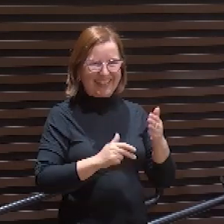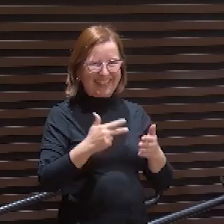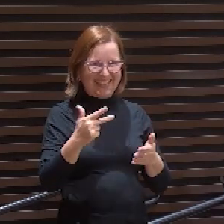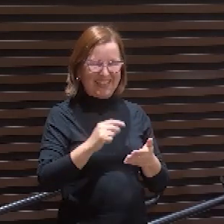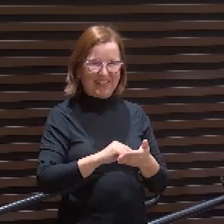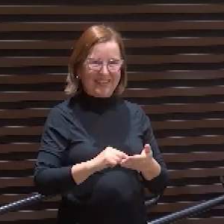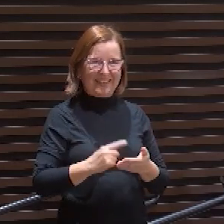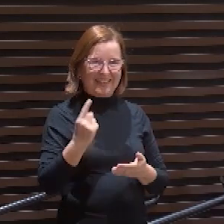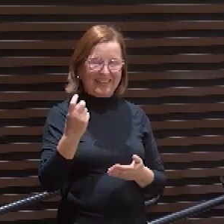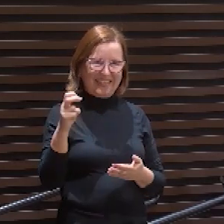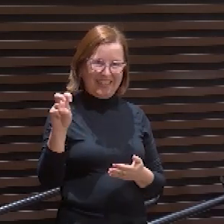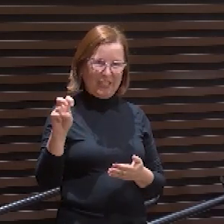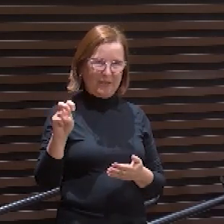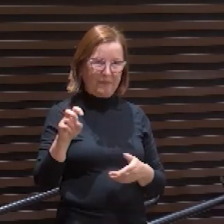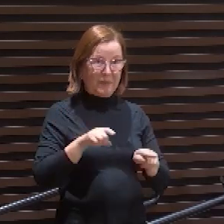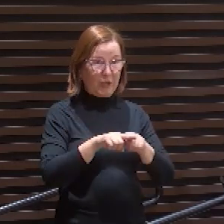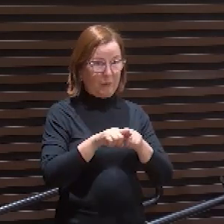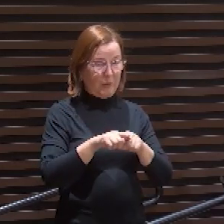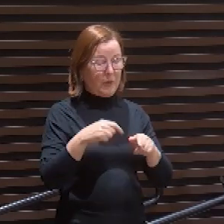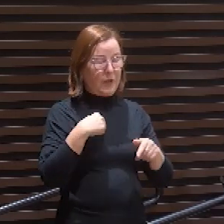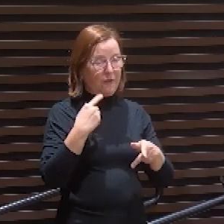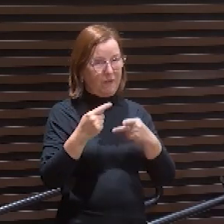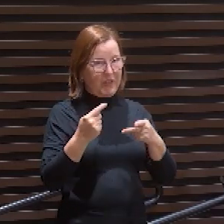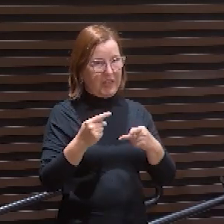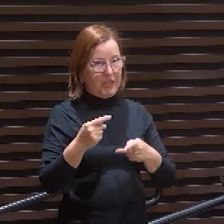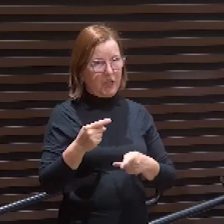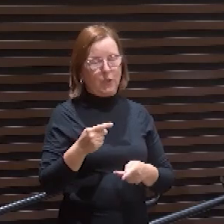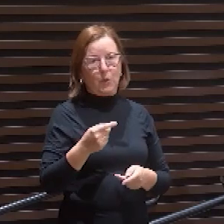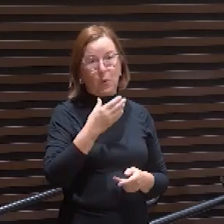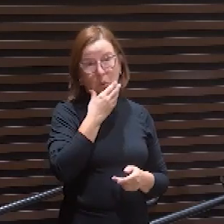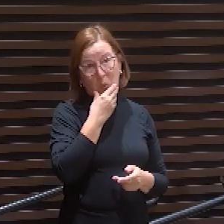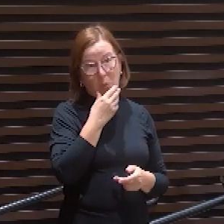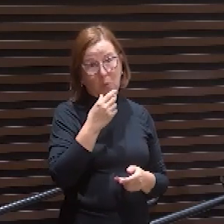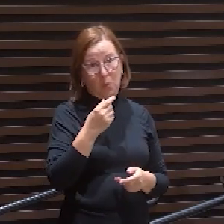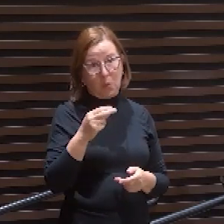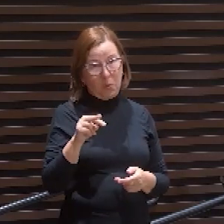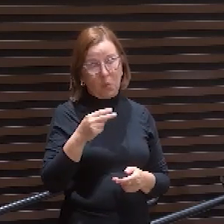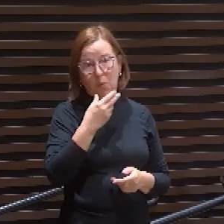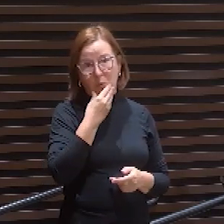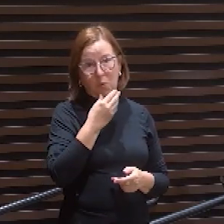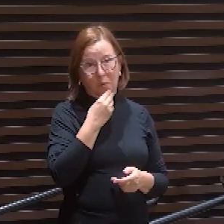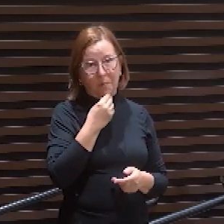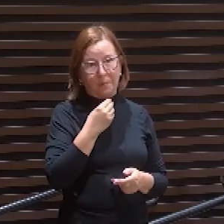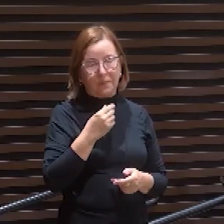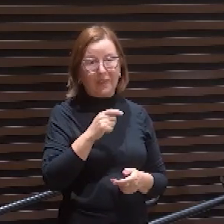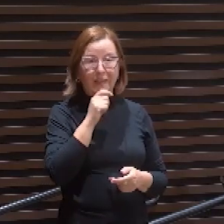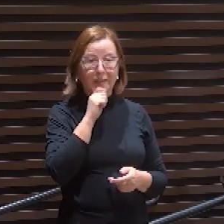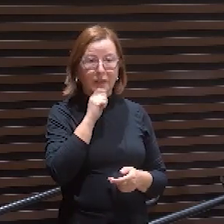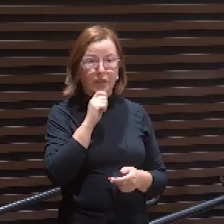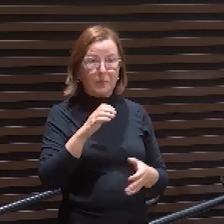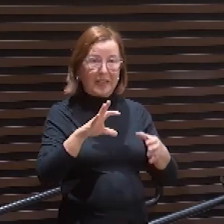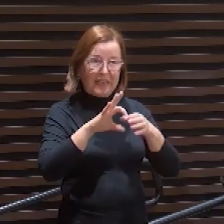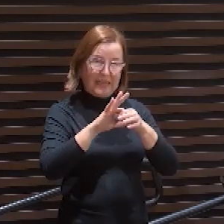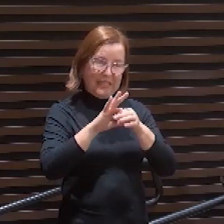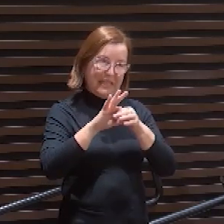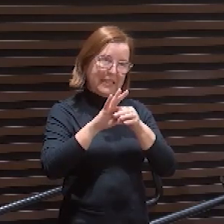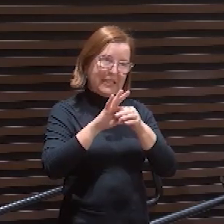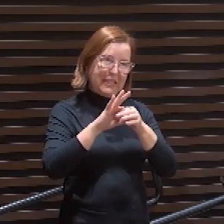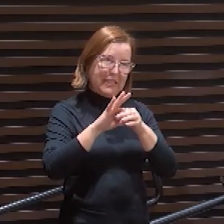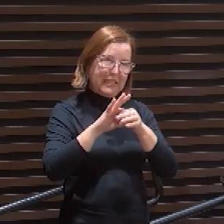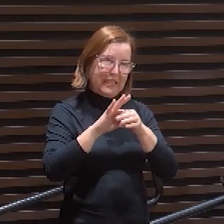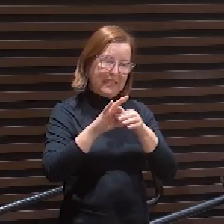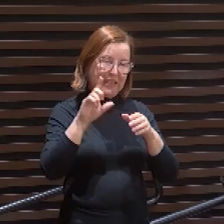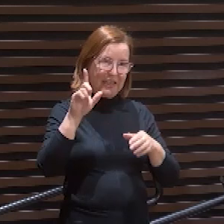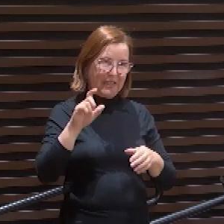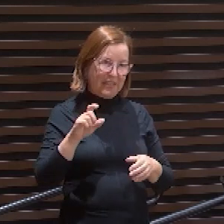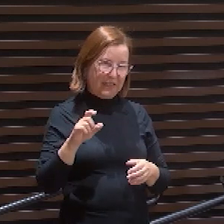Irmãos, falo como homem, ainda que uma aliança seja meramente humana,